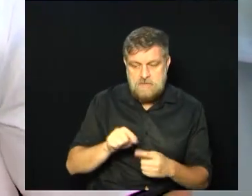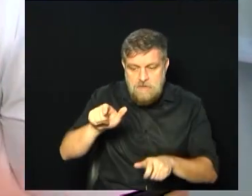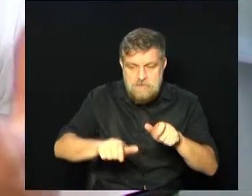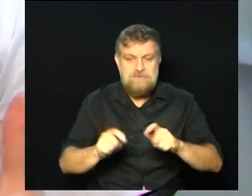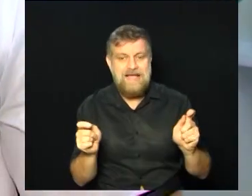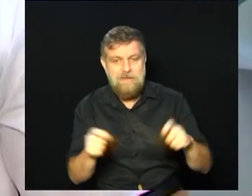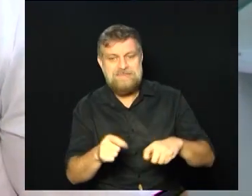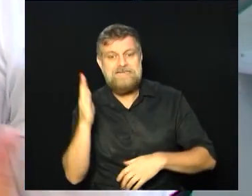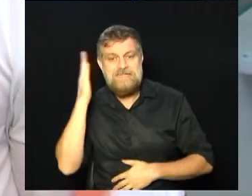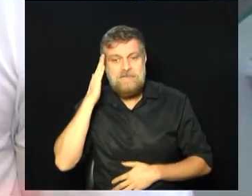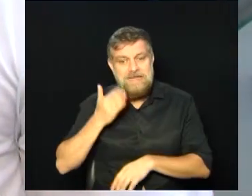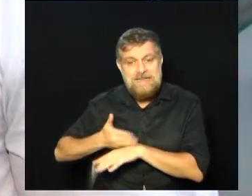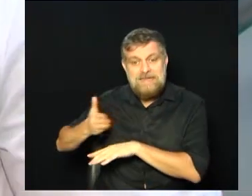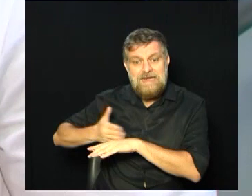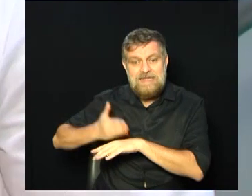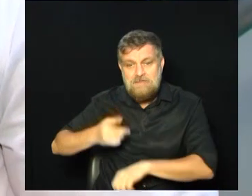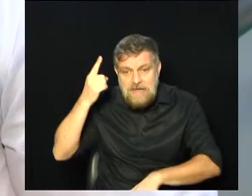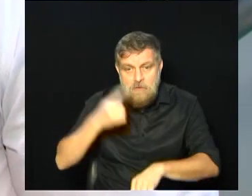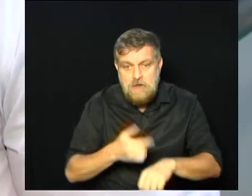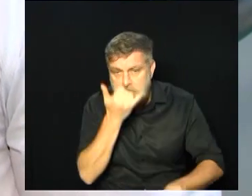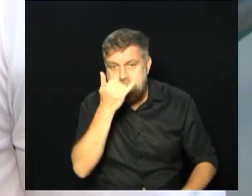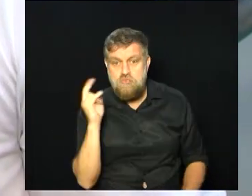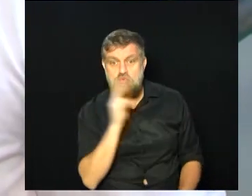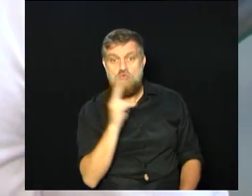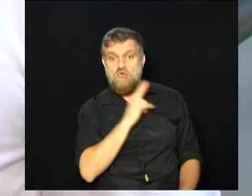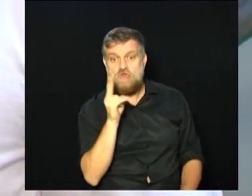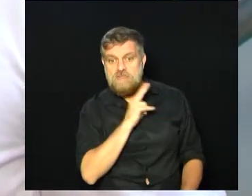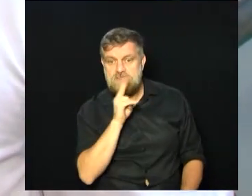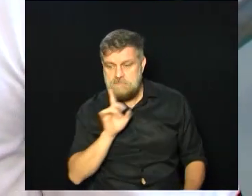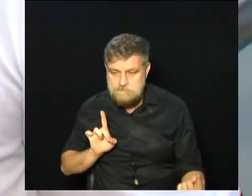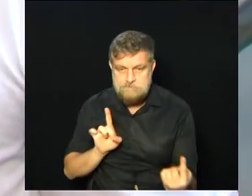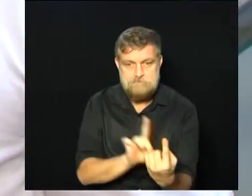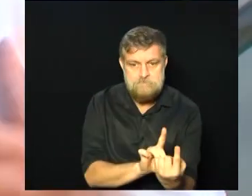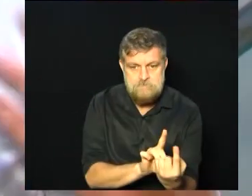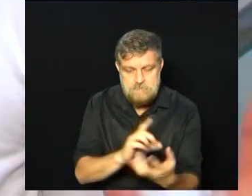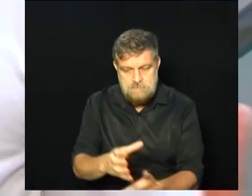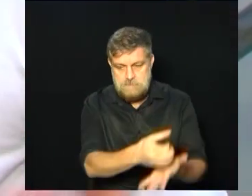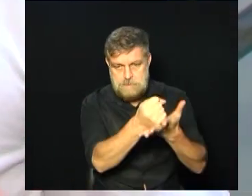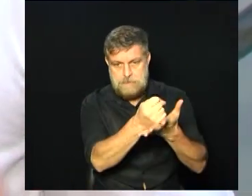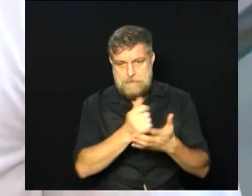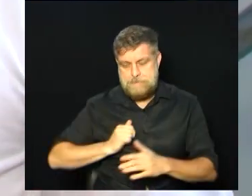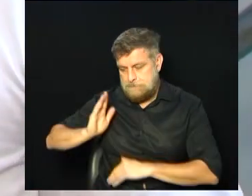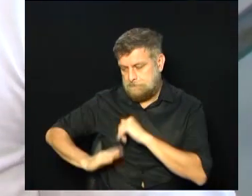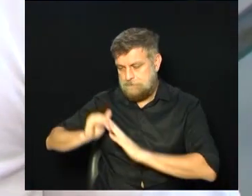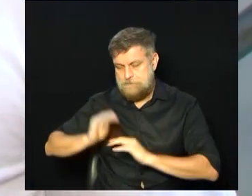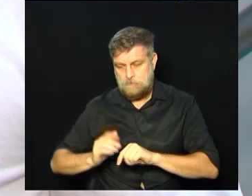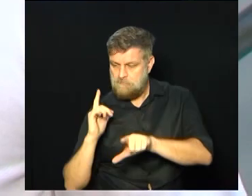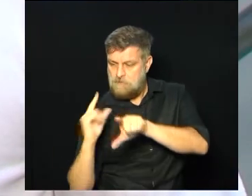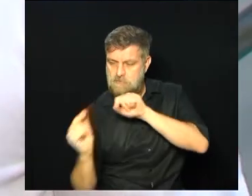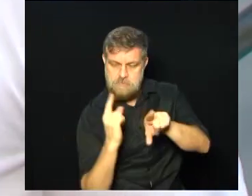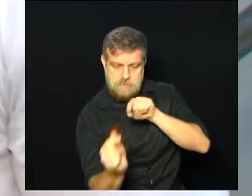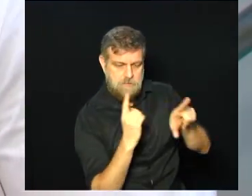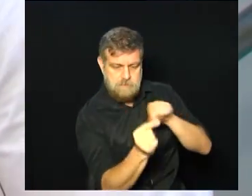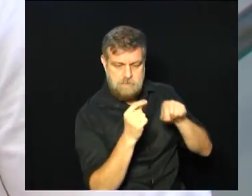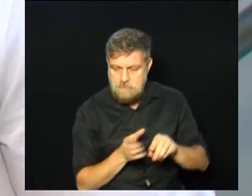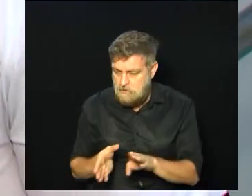capacitadas, treinadas para atuar em uma situação de emergência. Então o brigadista, na verdade, ele atua tanto na parte de evacuação, de abandono, no